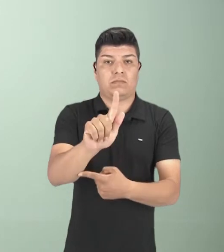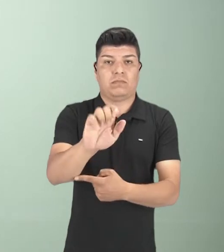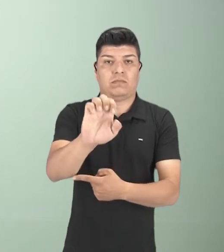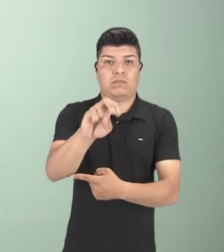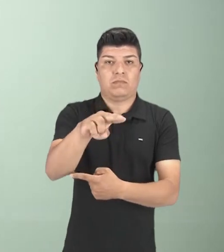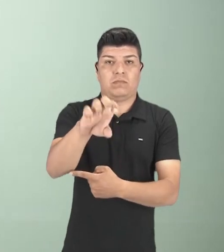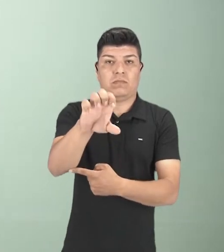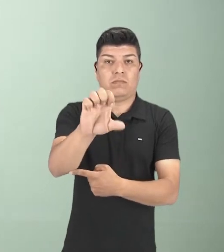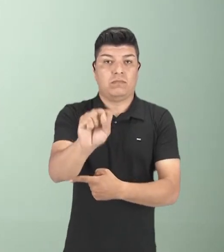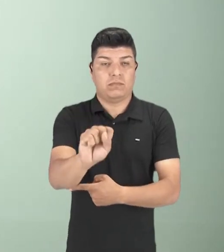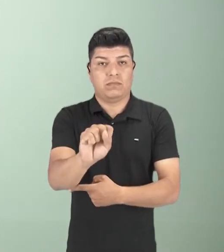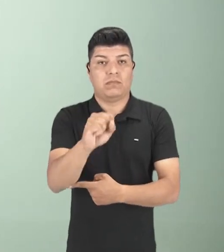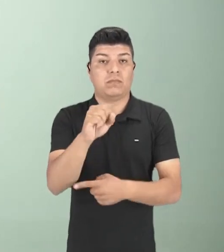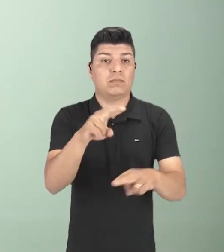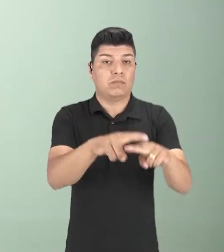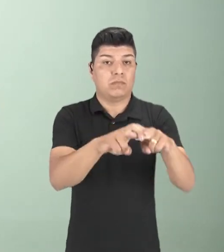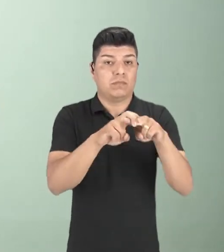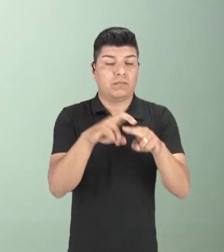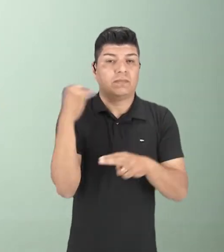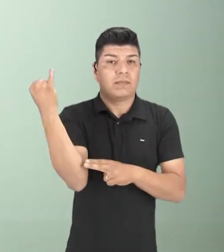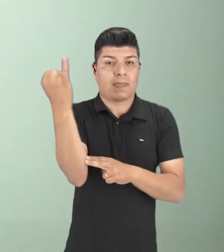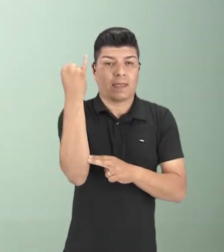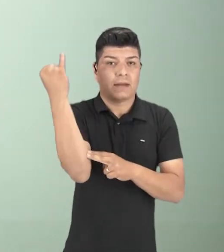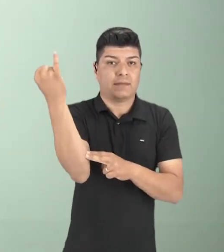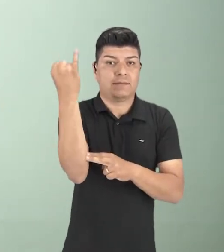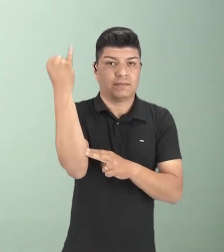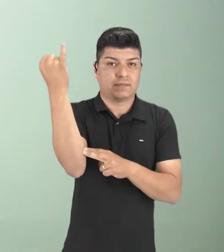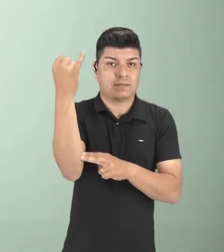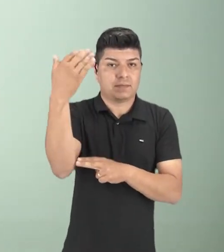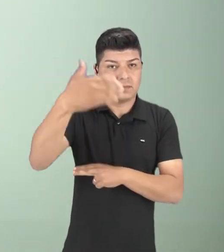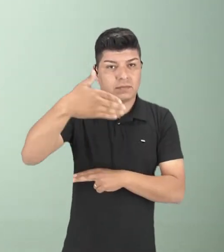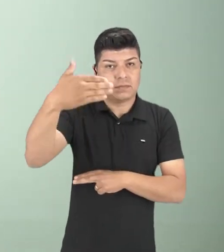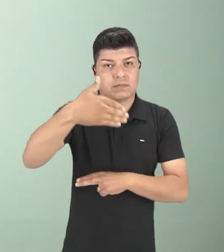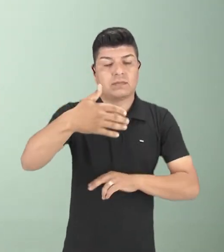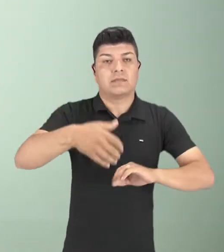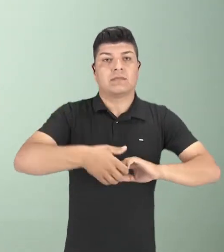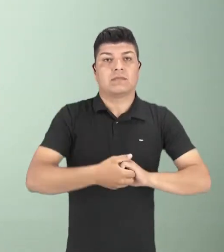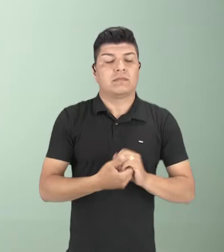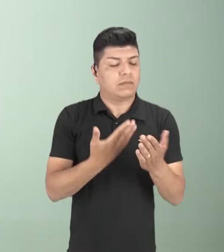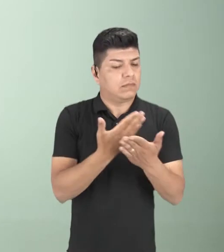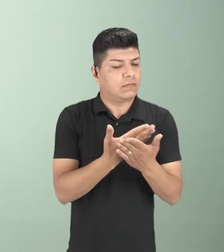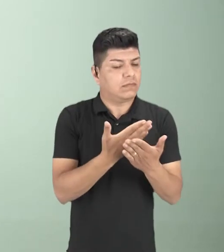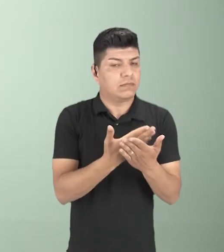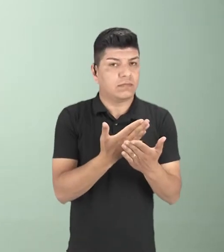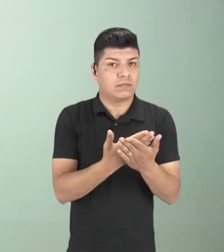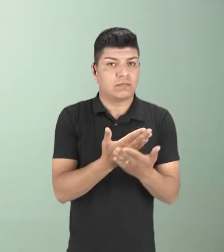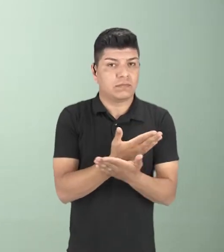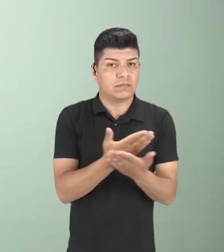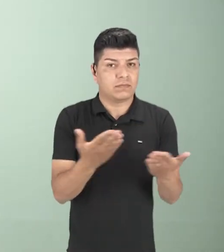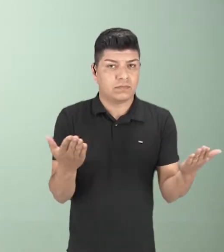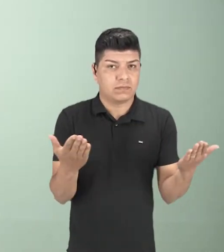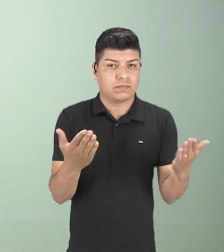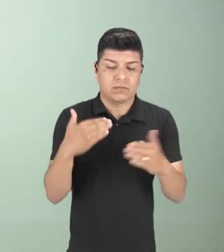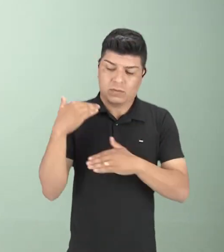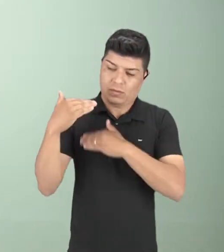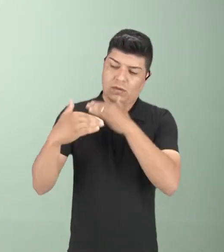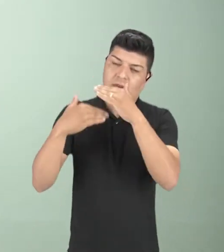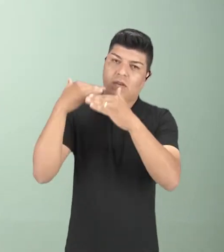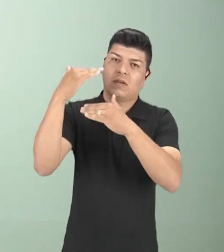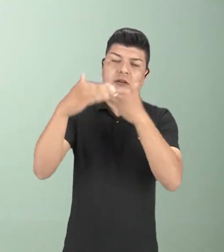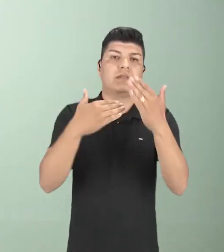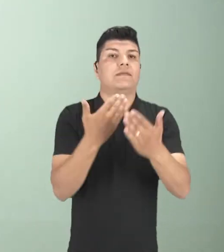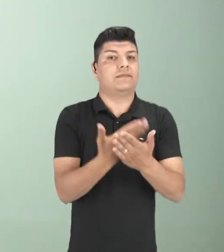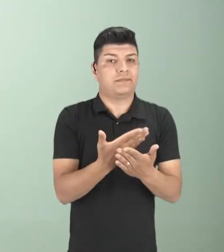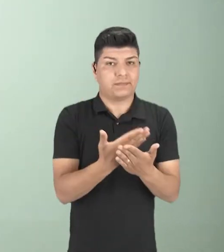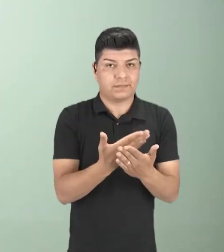mais. Por isso é muito importante, a gente vem nessa sequência de estudos, vocês avançarem os